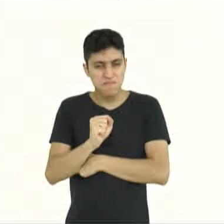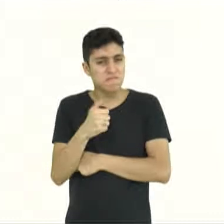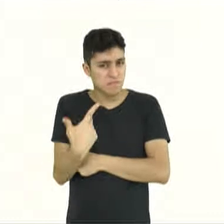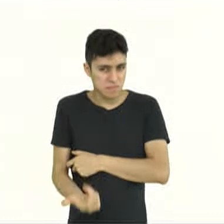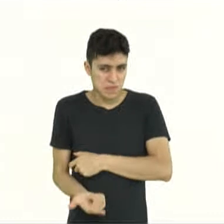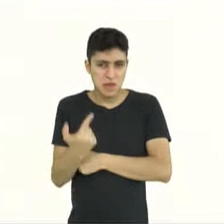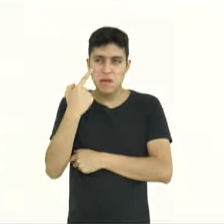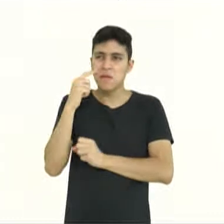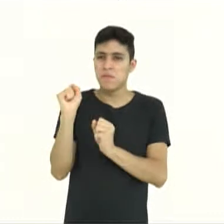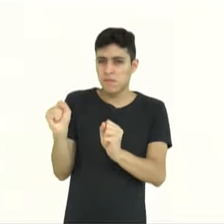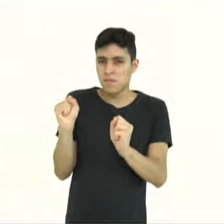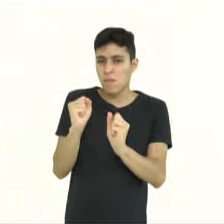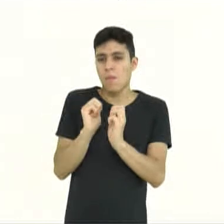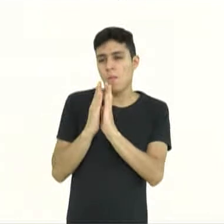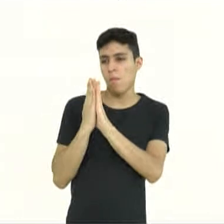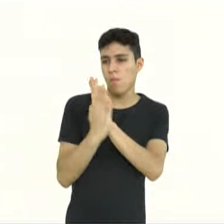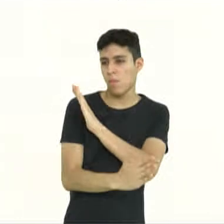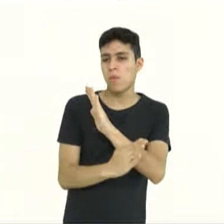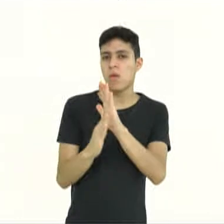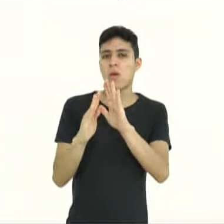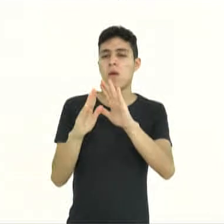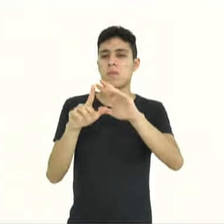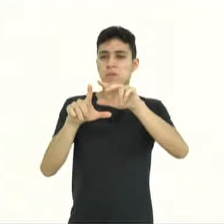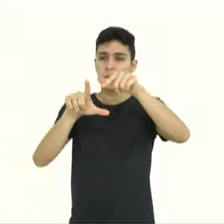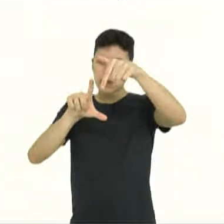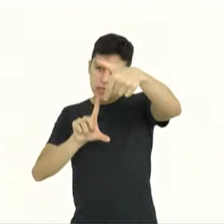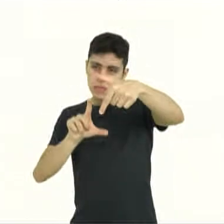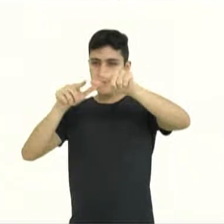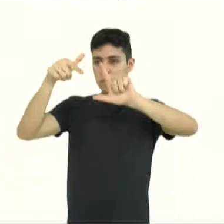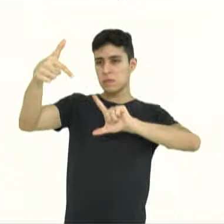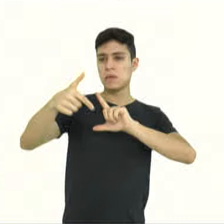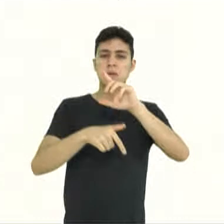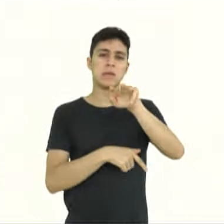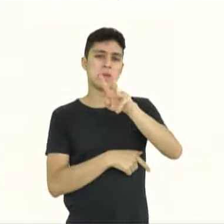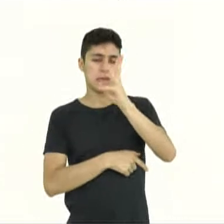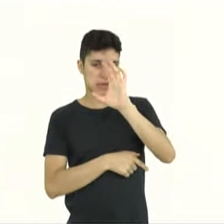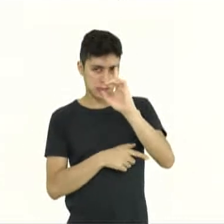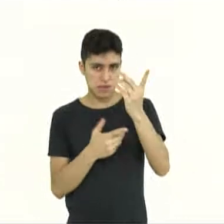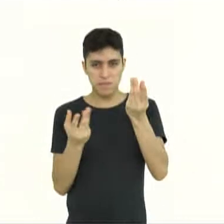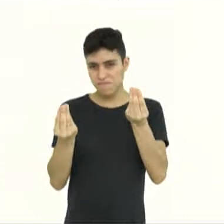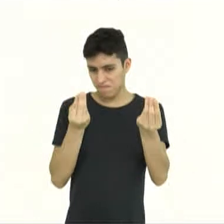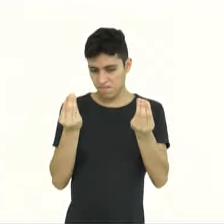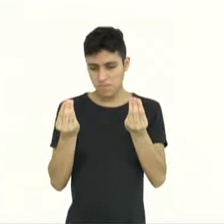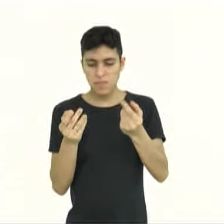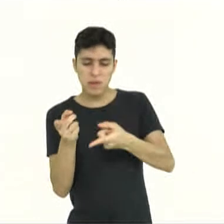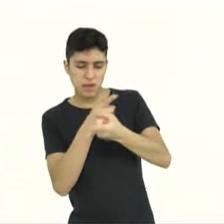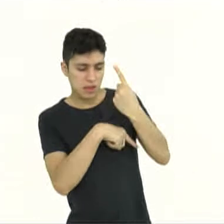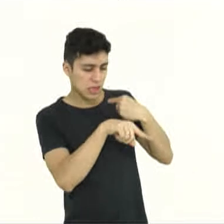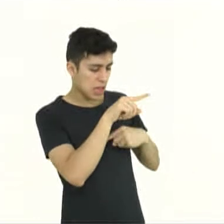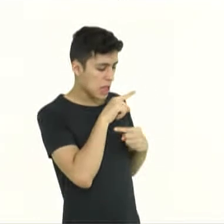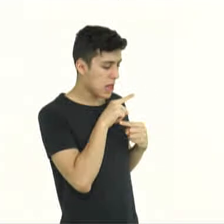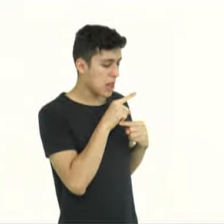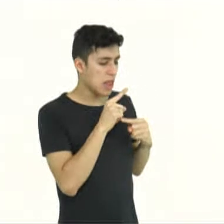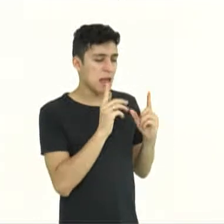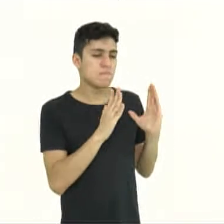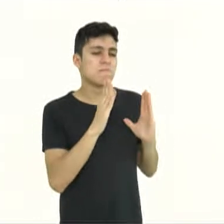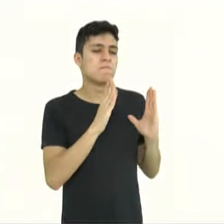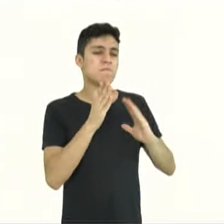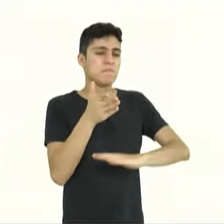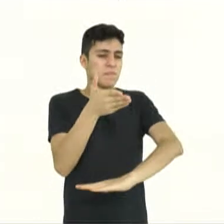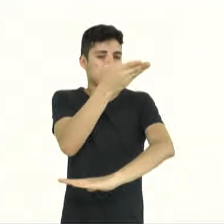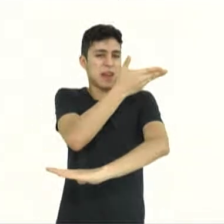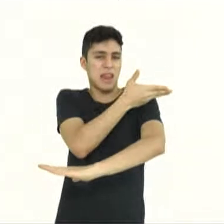Podem ser silhuetas chapadas ou tridimensionais, articuláveis ou não. A origem vem da pré-história, quando o homem das